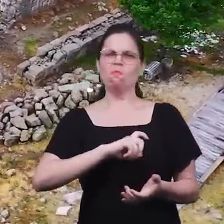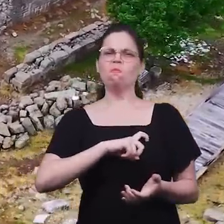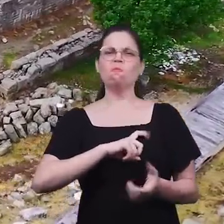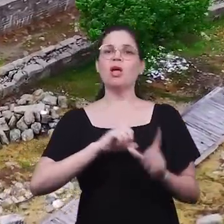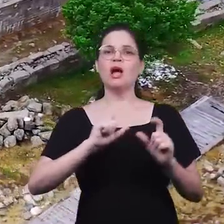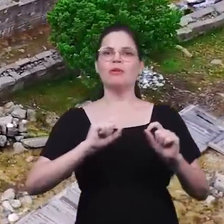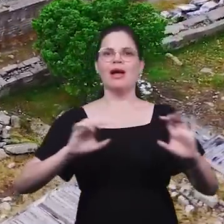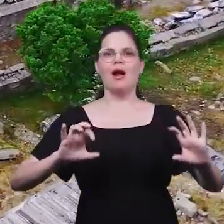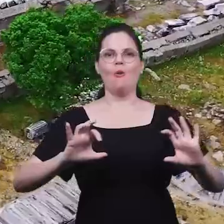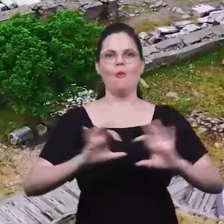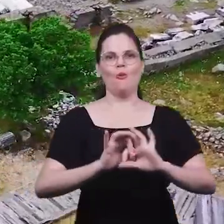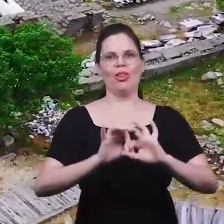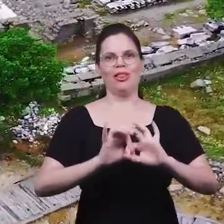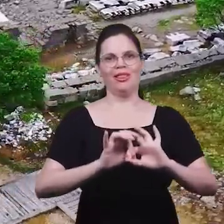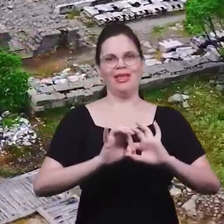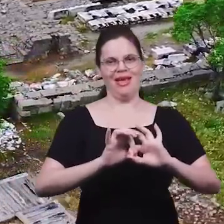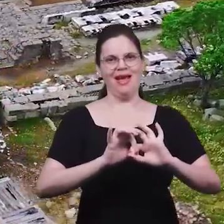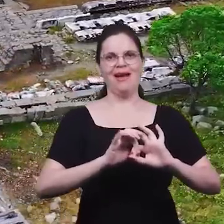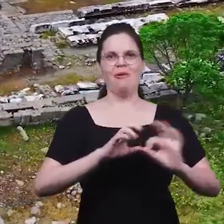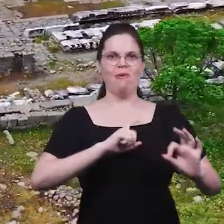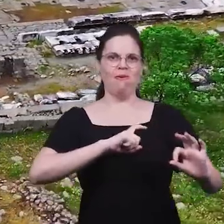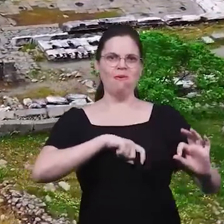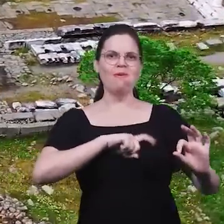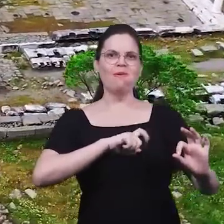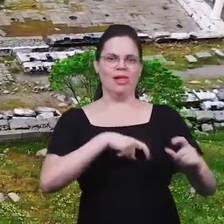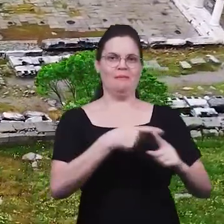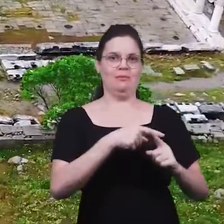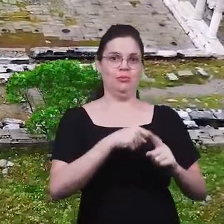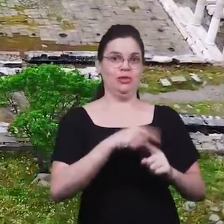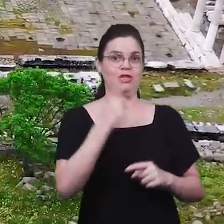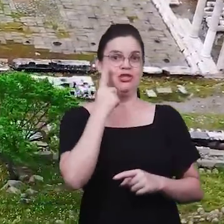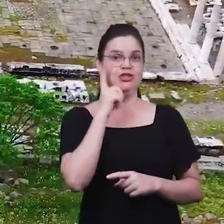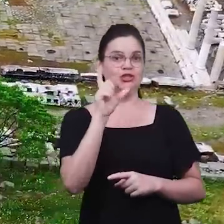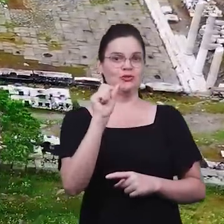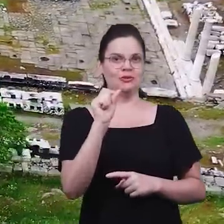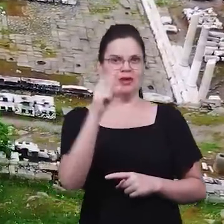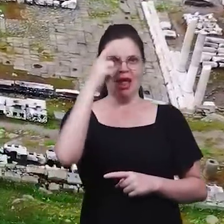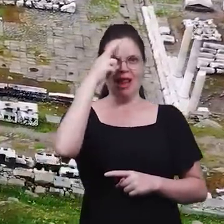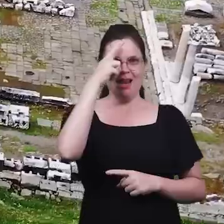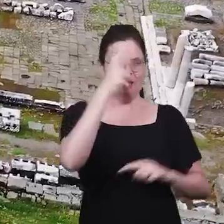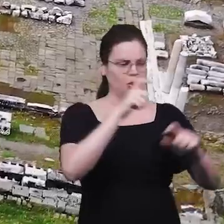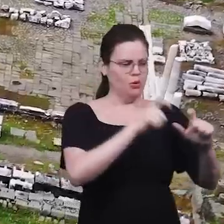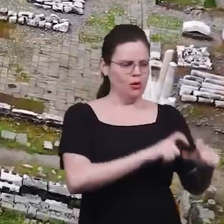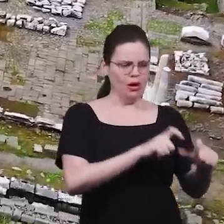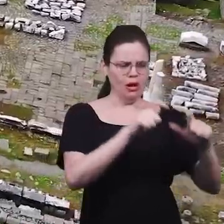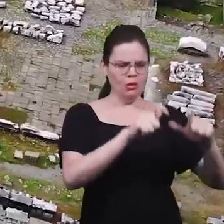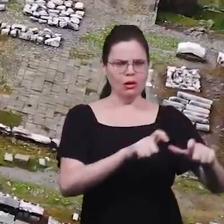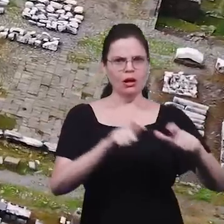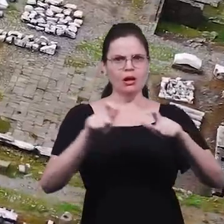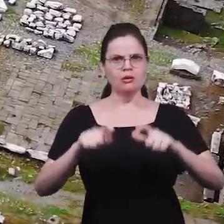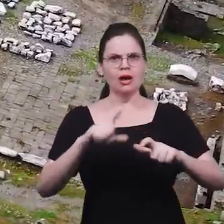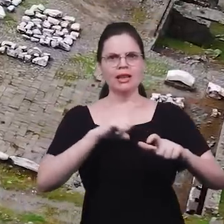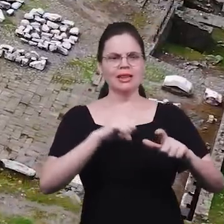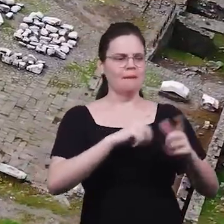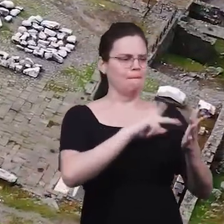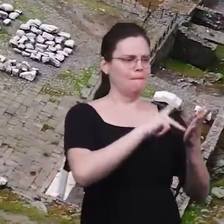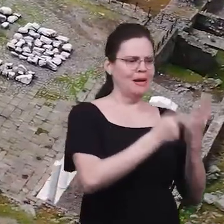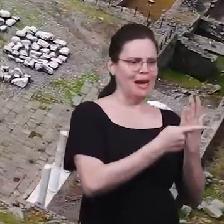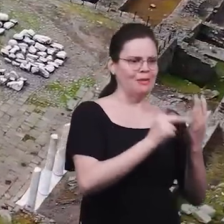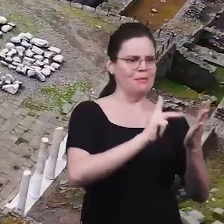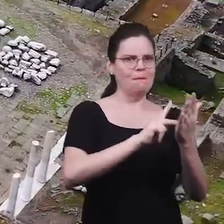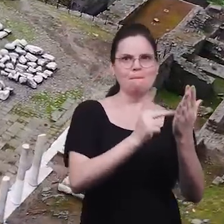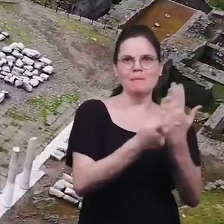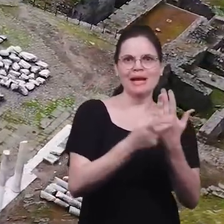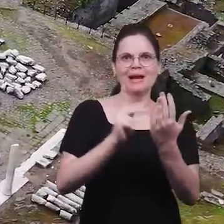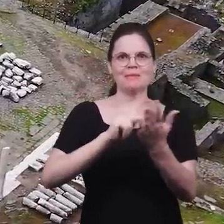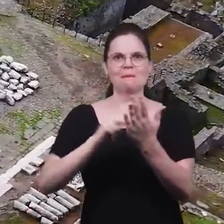ali? A semente, aí nós vamos ver a história das parábolas